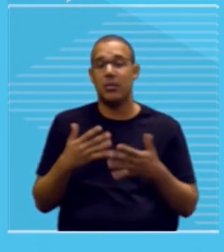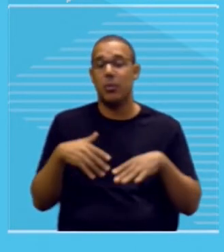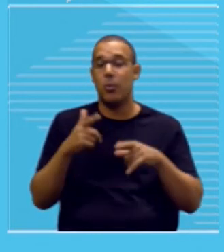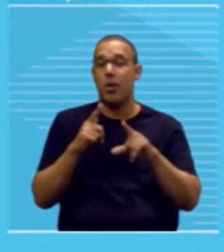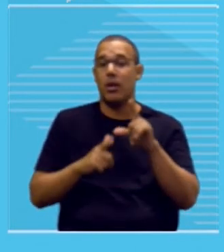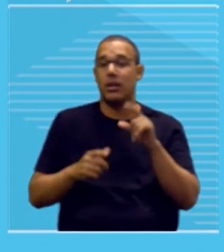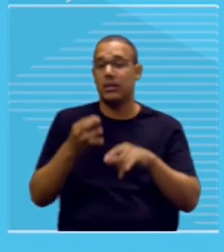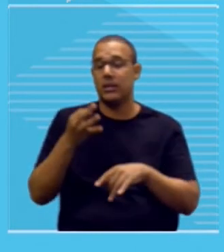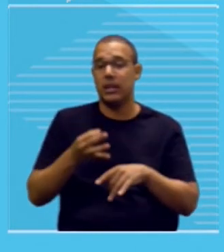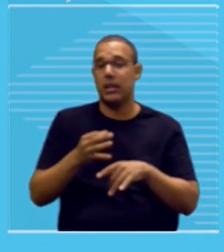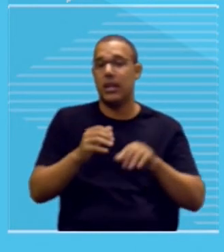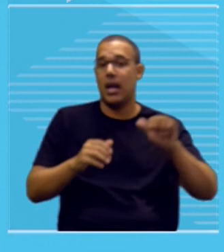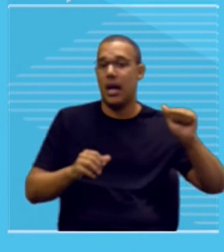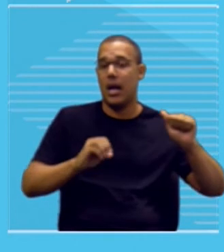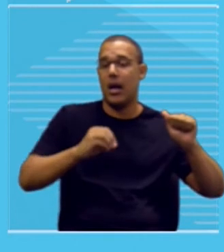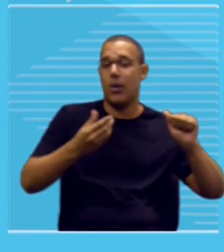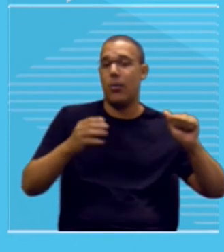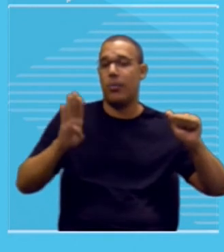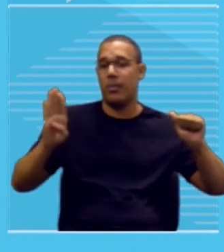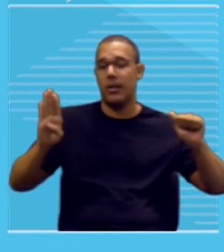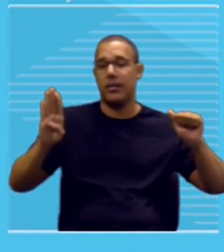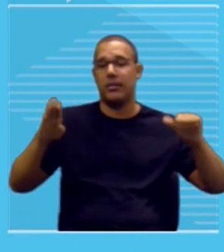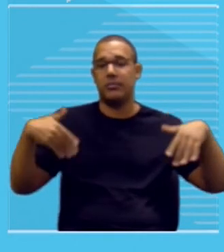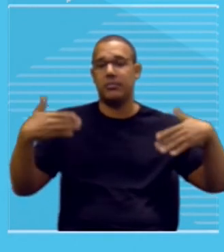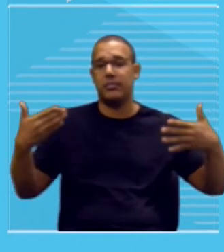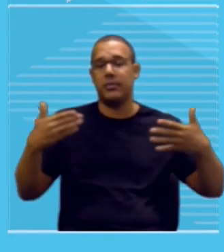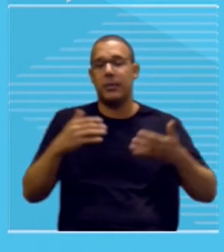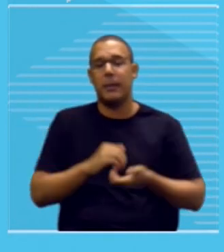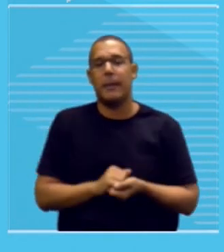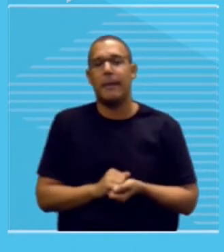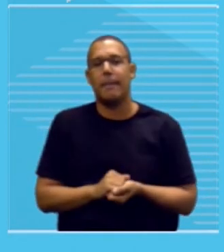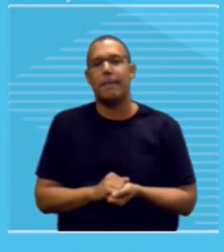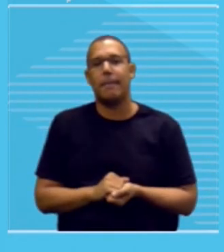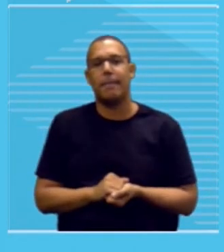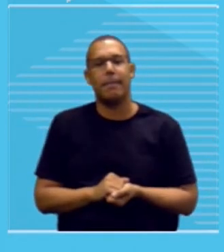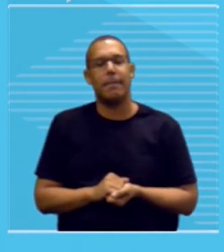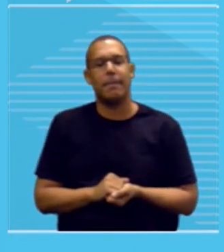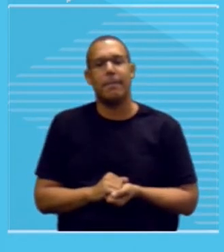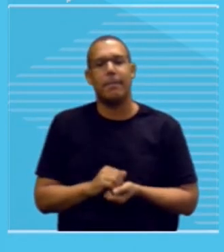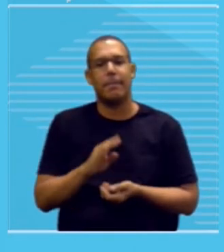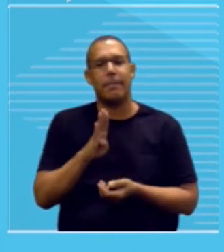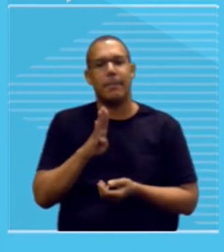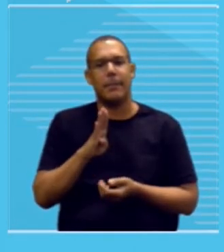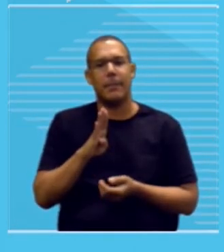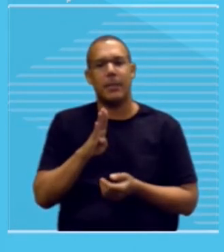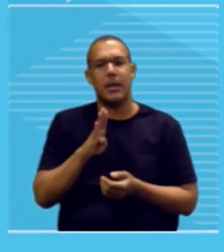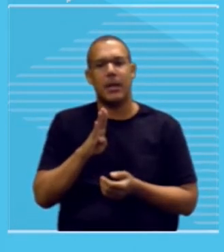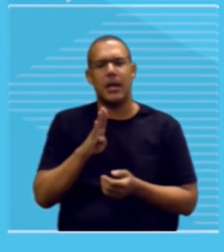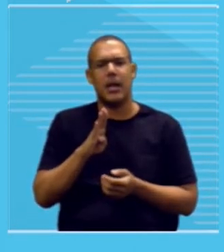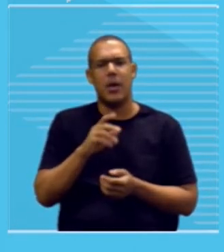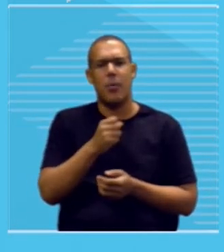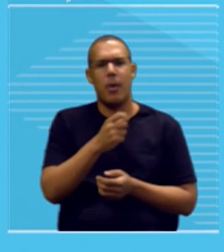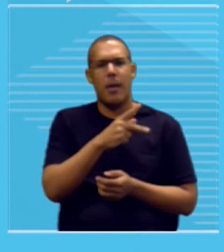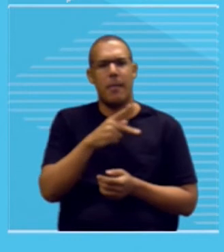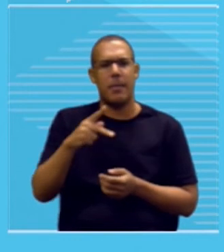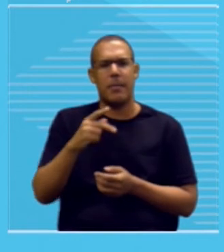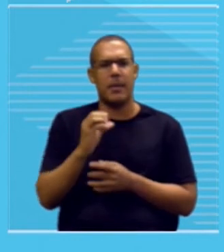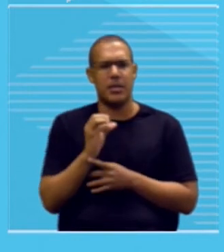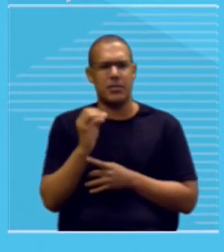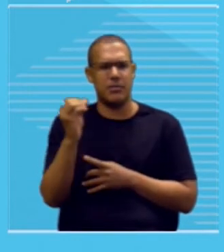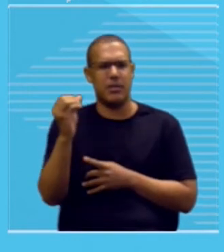letra a letra B Olha que a letra B fala que o texto é um aplicativo de enviar